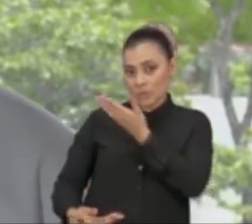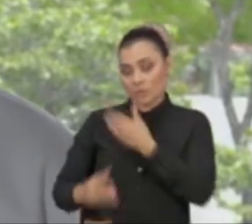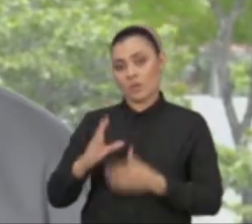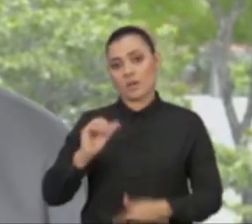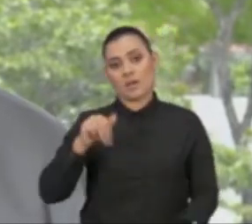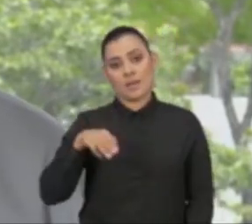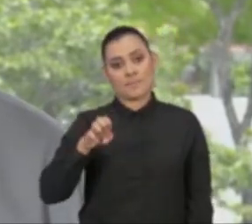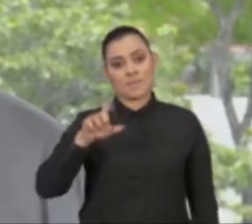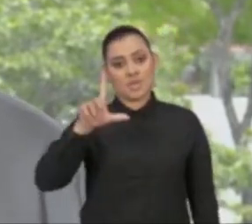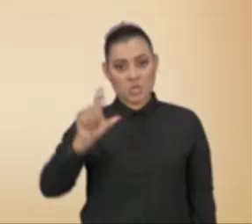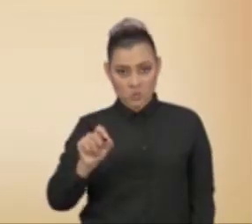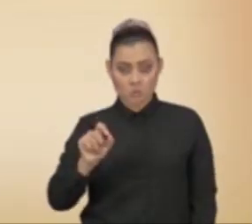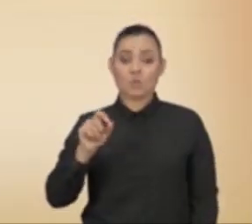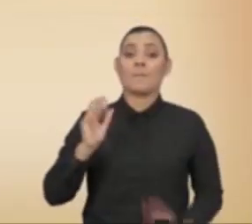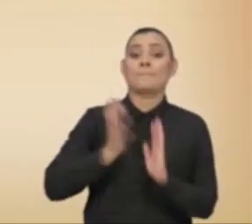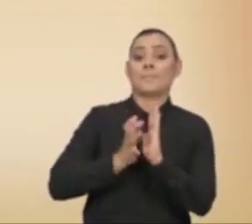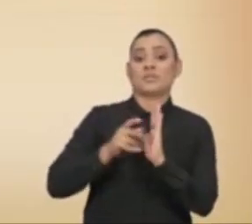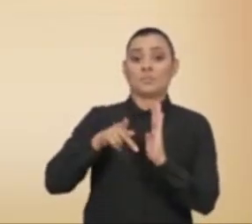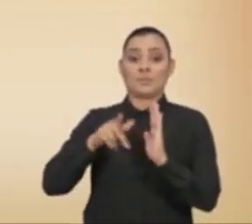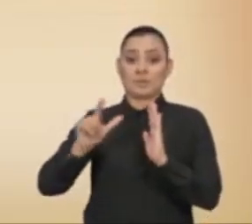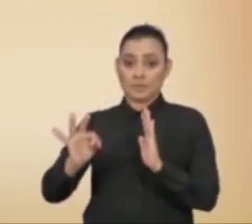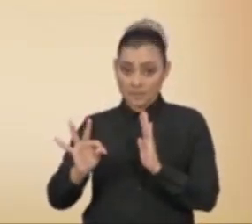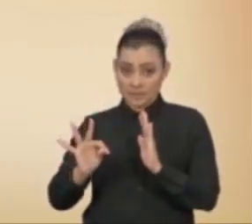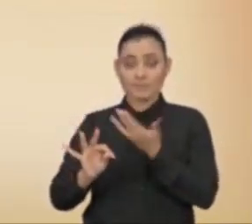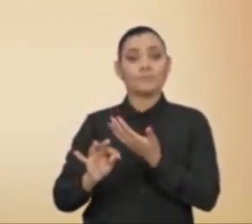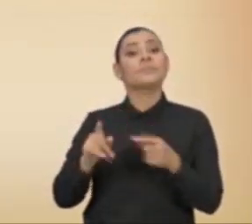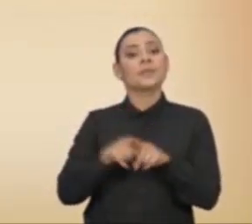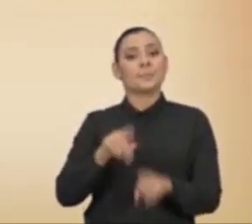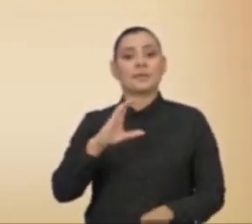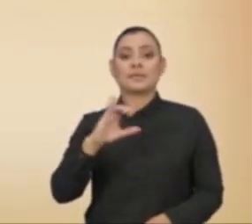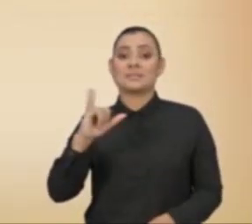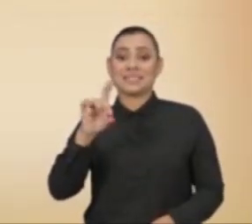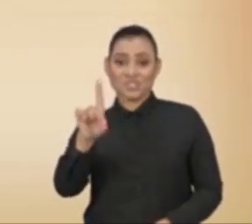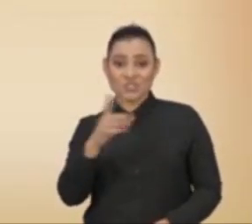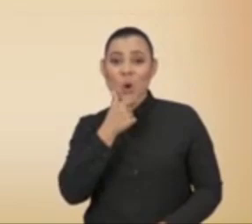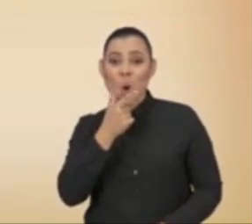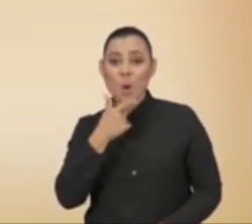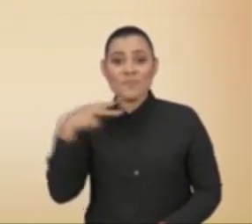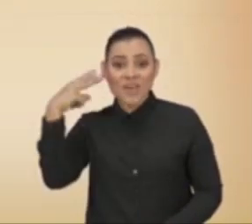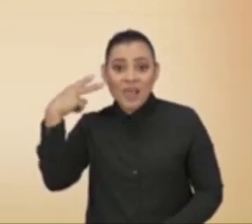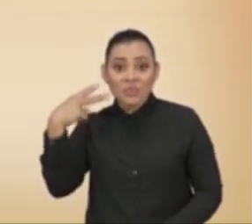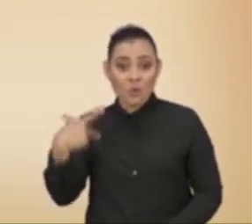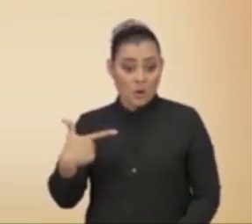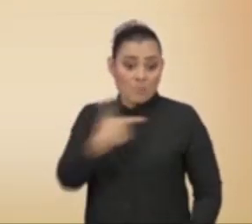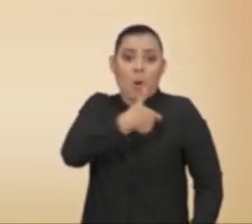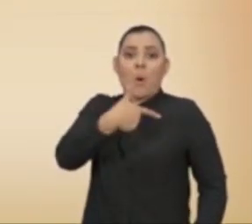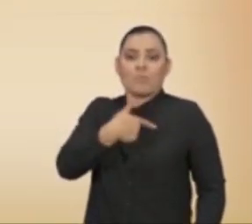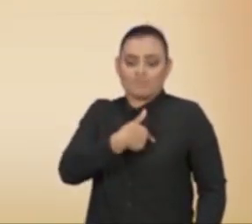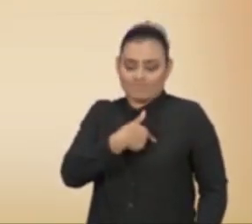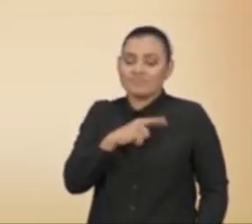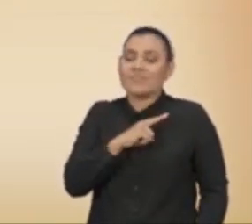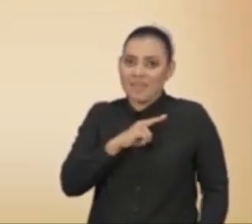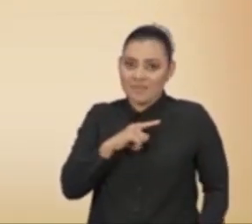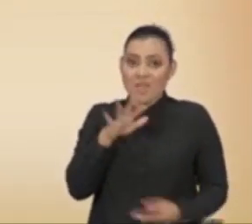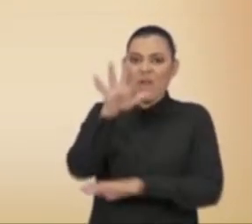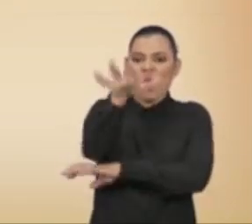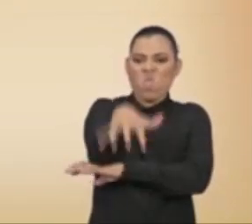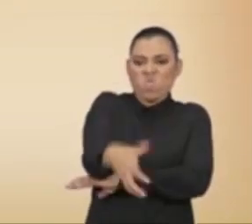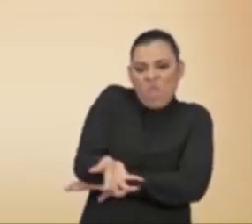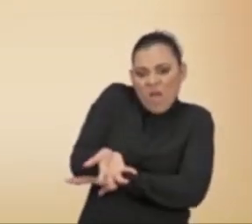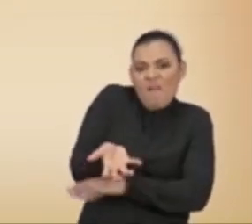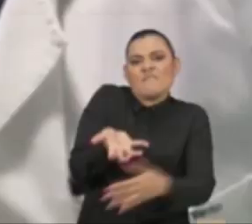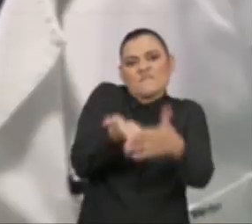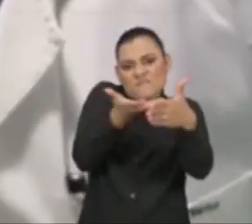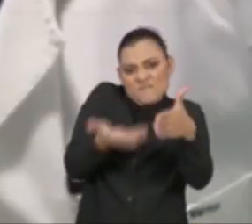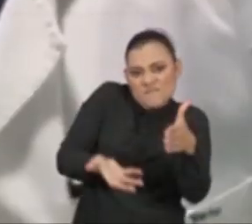Camilo Santana, do PT. O senador licenciado Cid Gomes, baleado na quarta-feira ao avançar com uma retroescavadeira contra